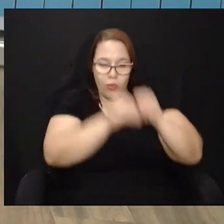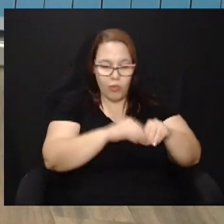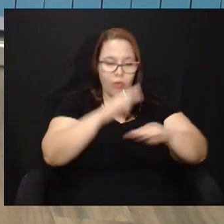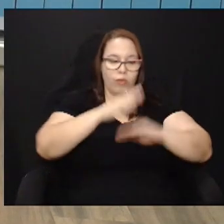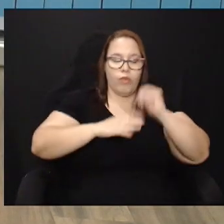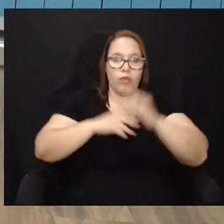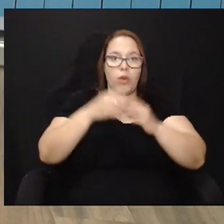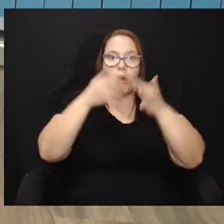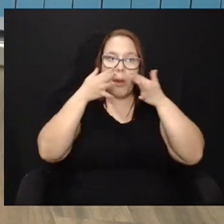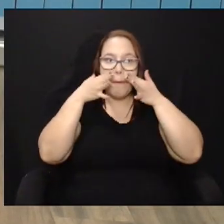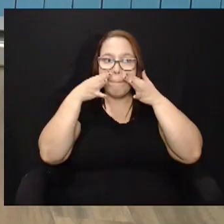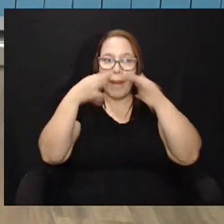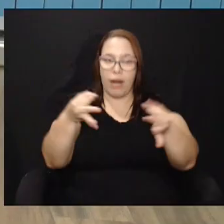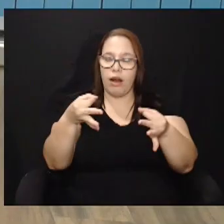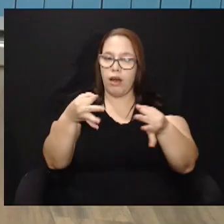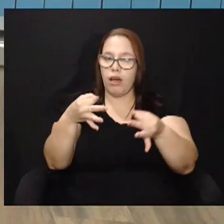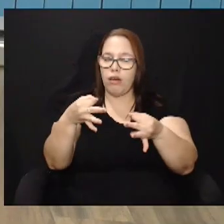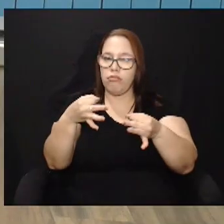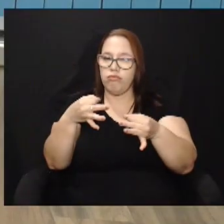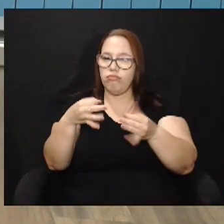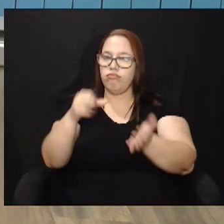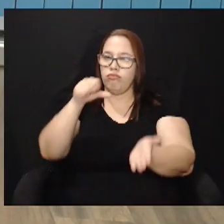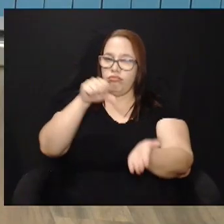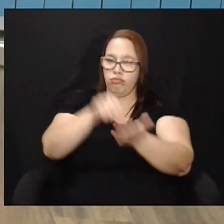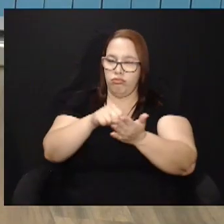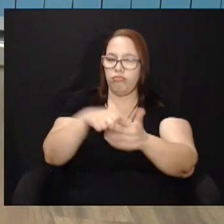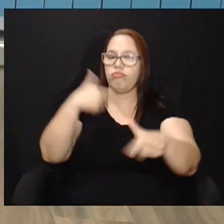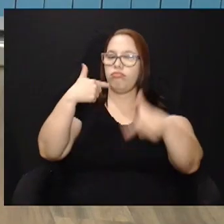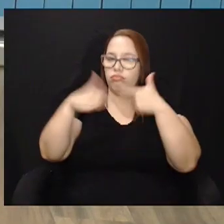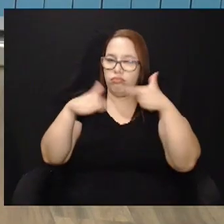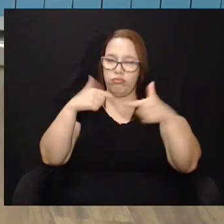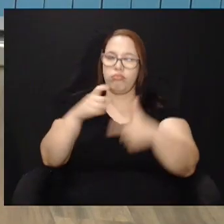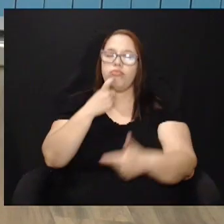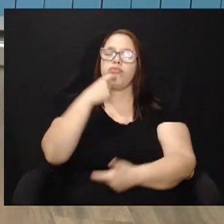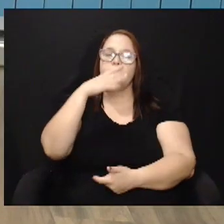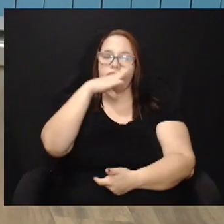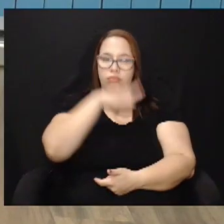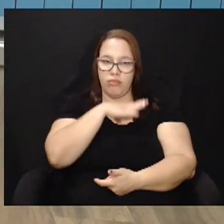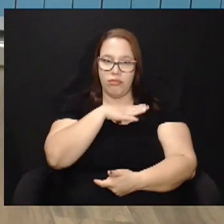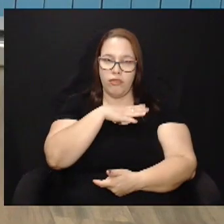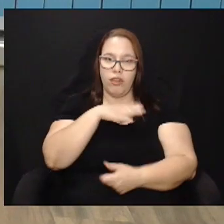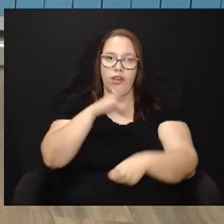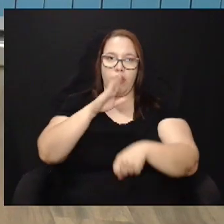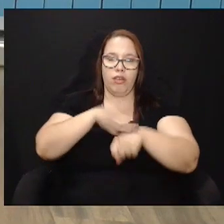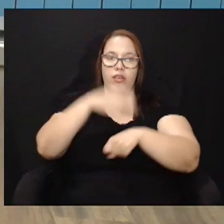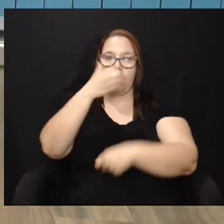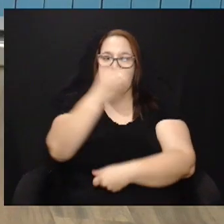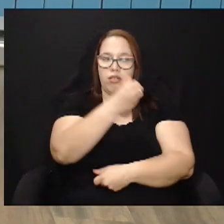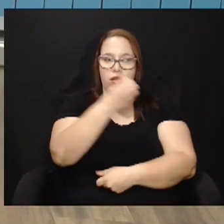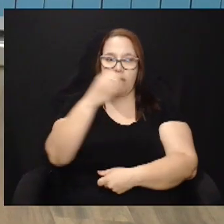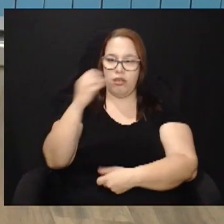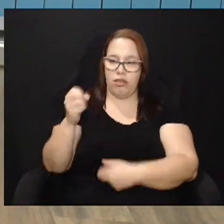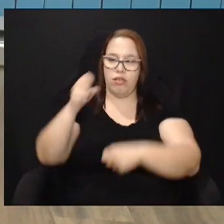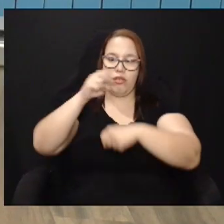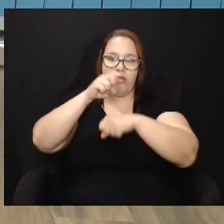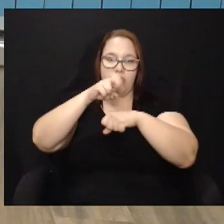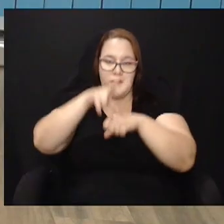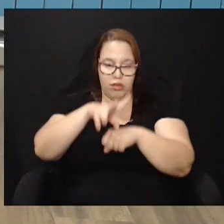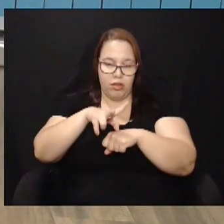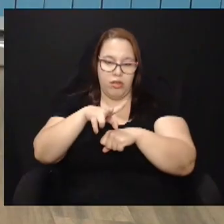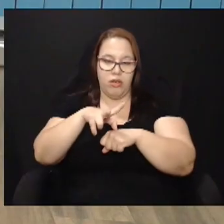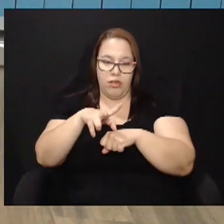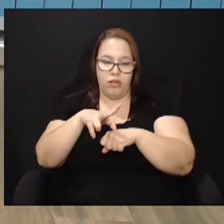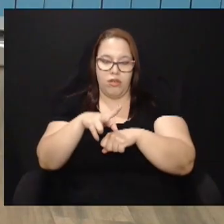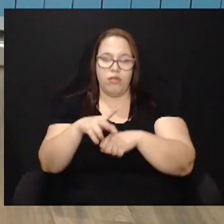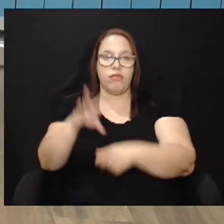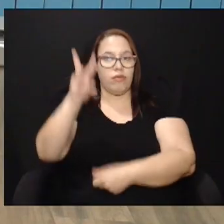atenção, porque o Centro Público de Apoio ao Trabalhador de Campinas está com mais de 600 vagas disponíveis para esta